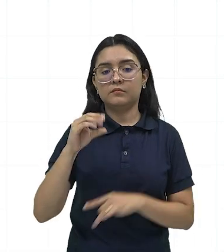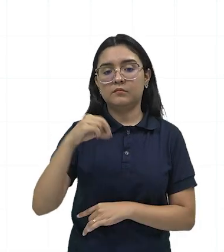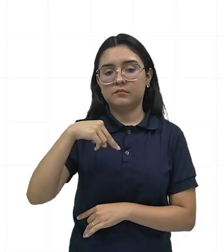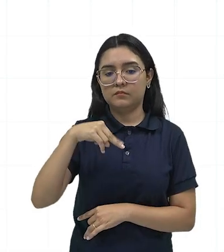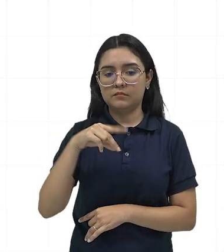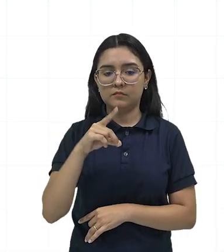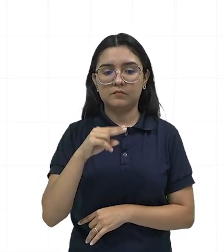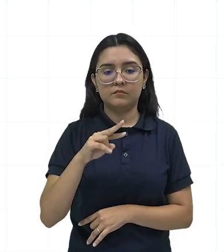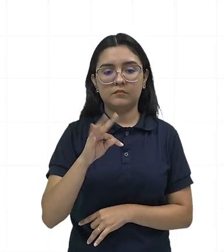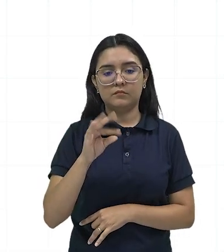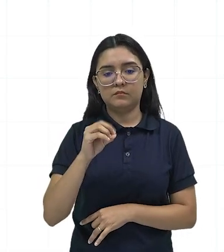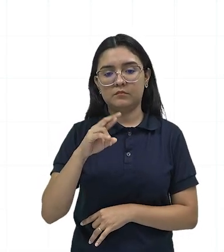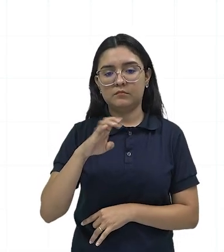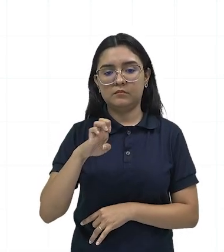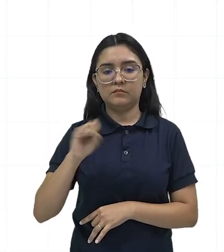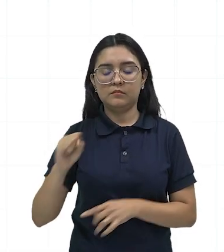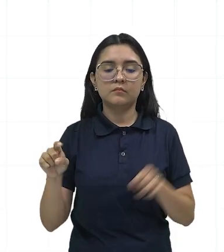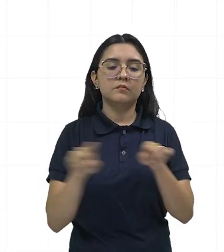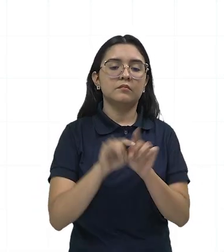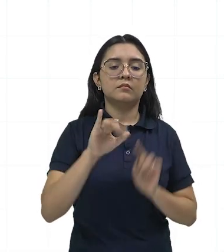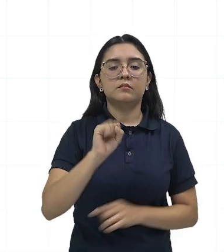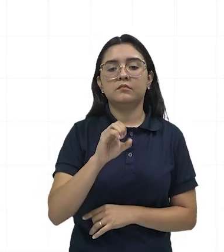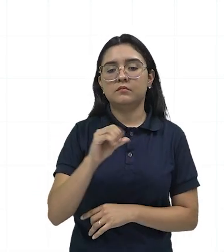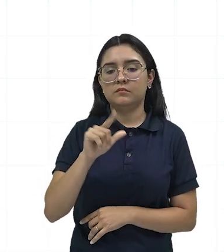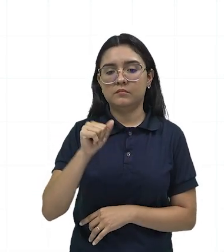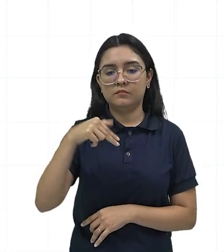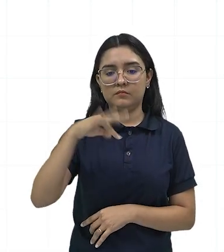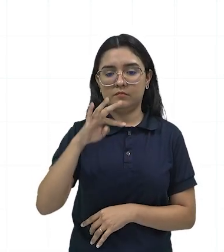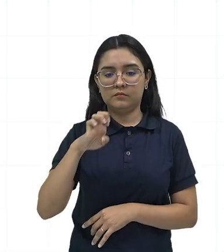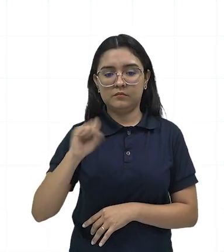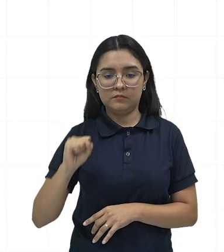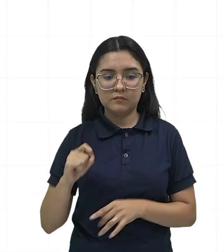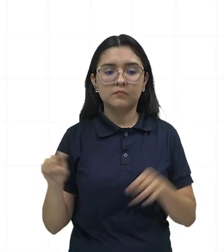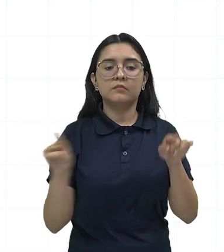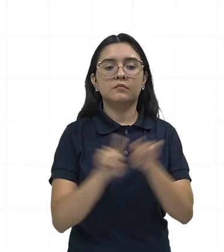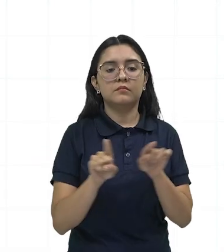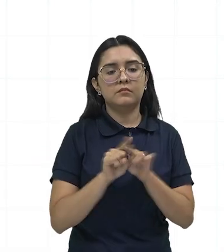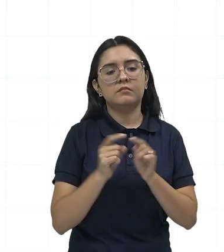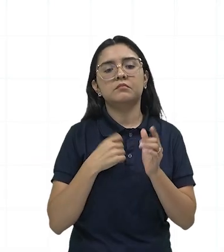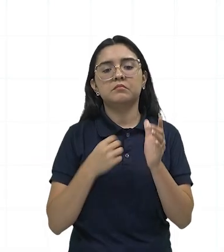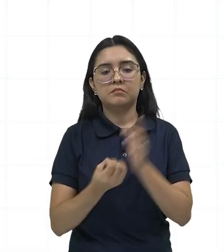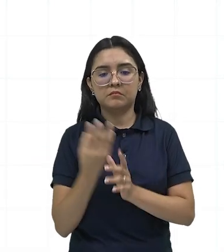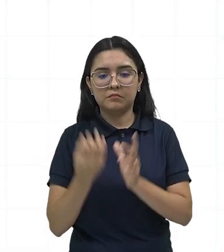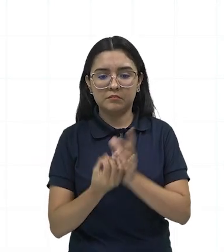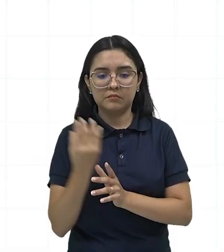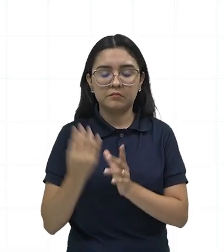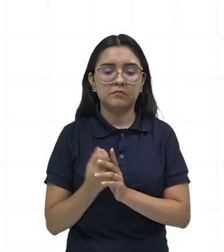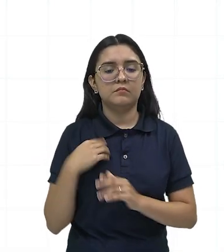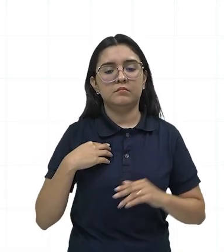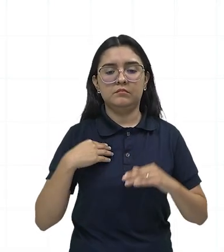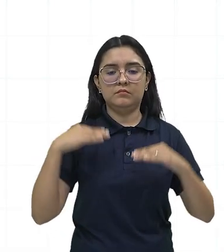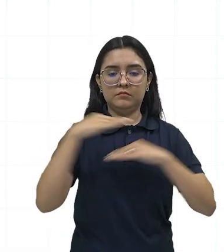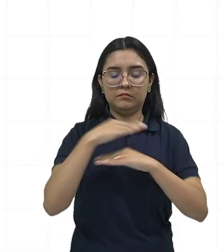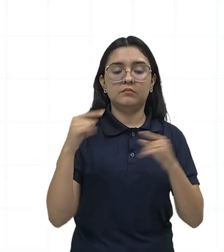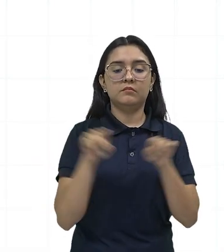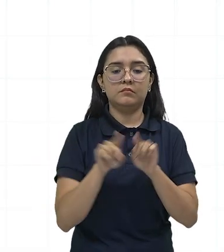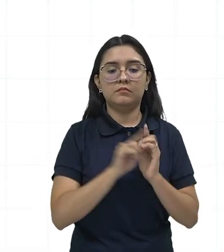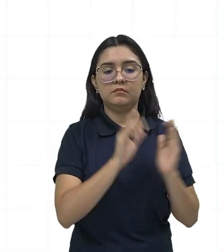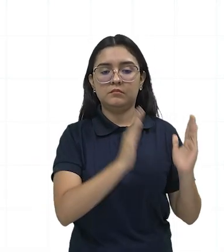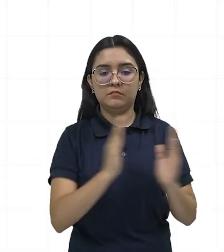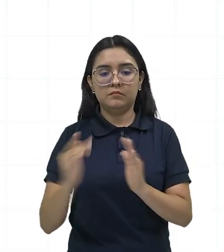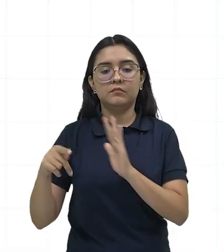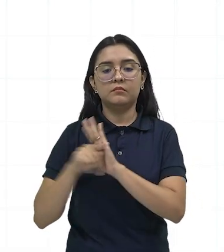materiais condutores e isolantes de eletricidade, construção de circuitos em série e em paralelo